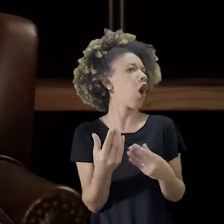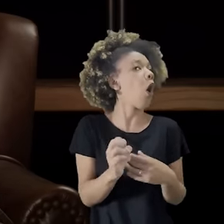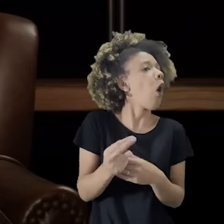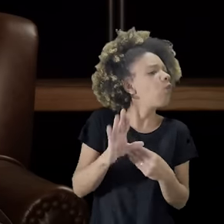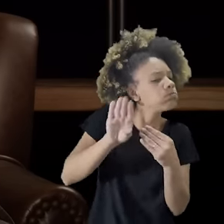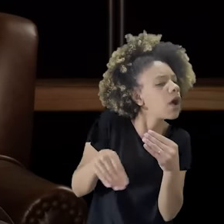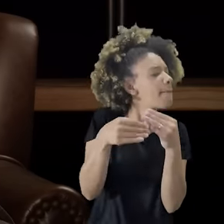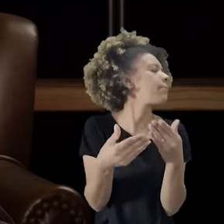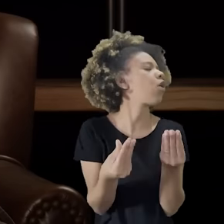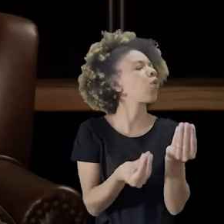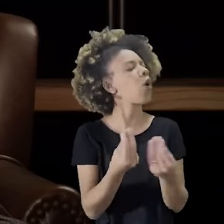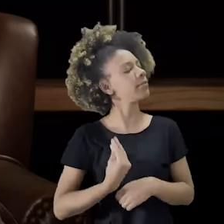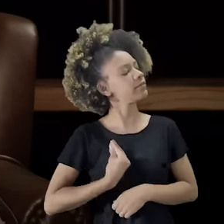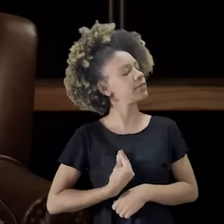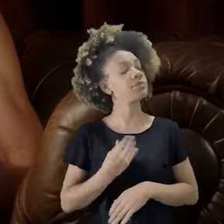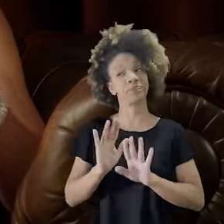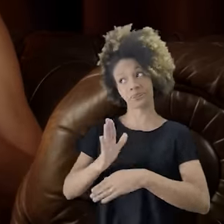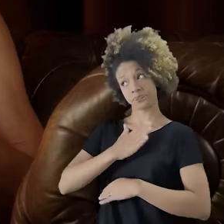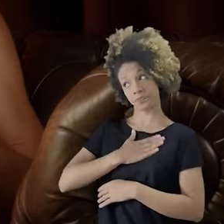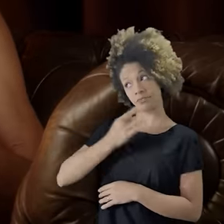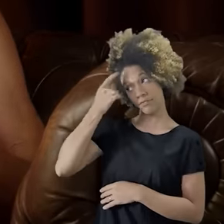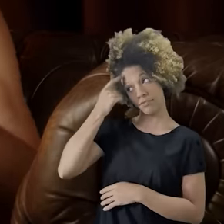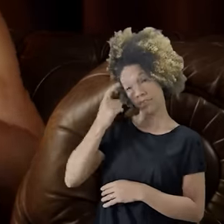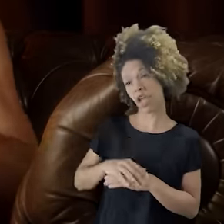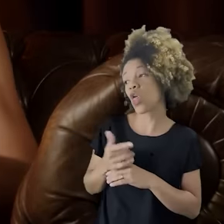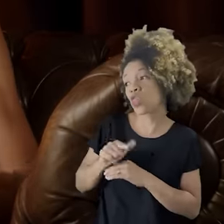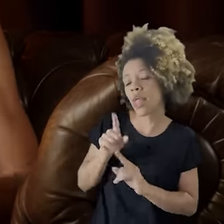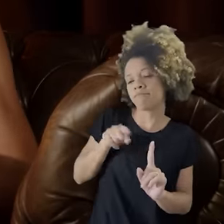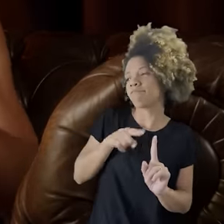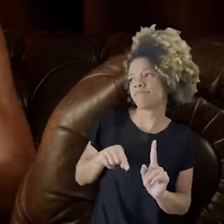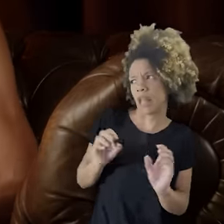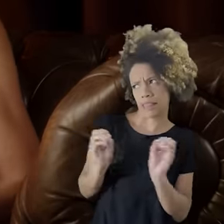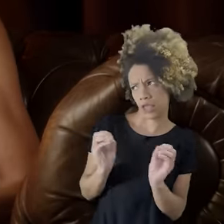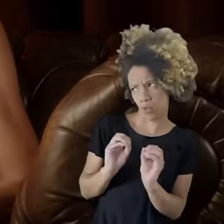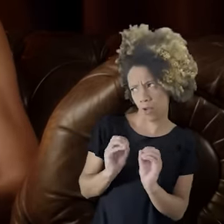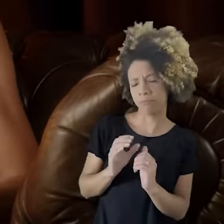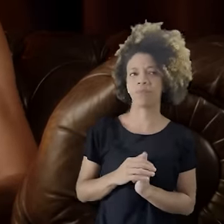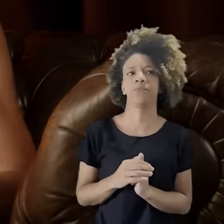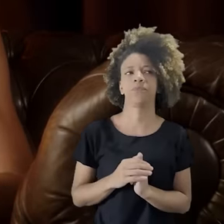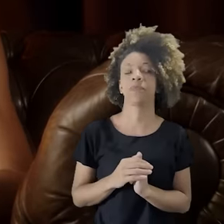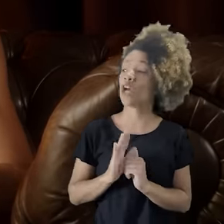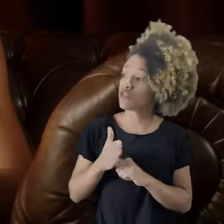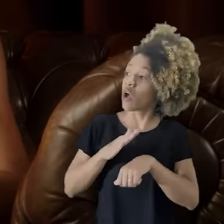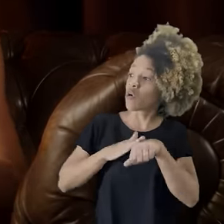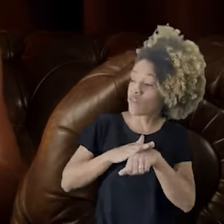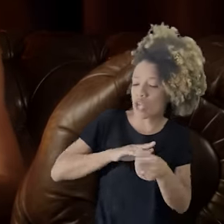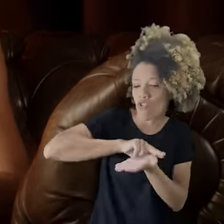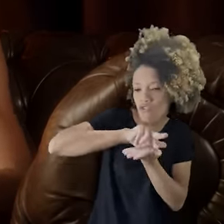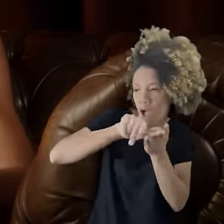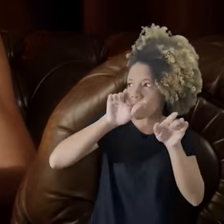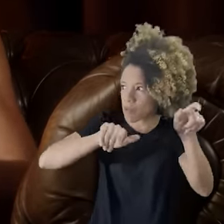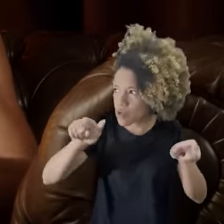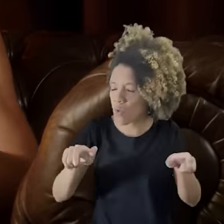ou faz parte de você como é que você vive na minha cabeça não existe anulação nenhuma Eu já conversei com